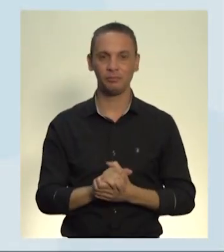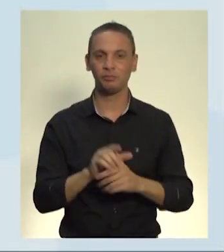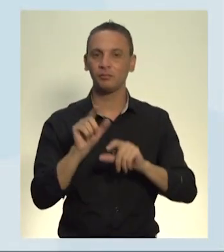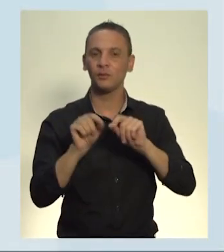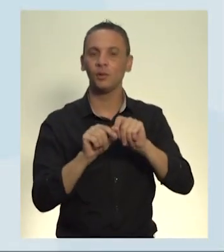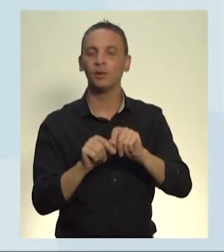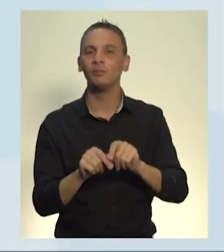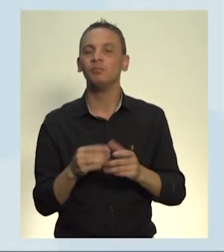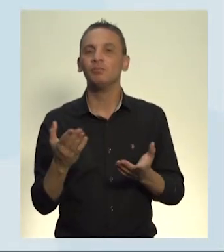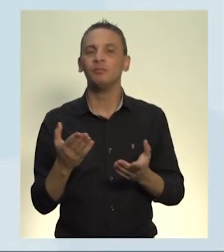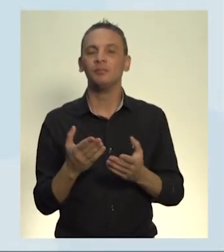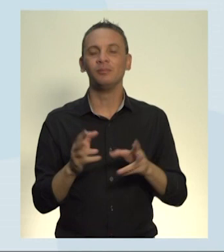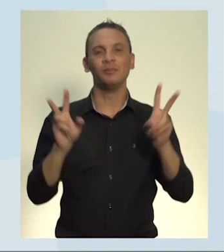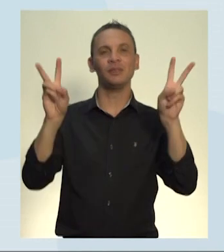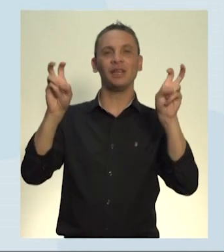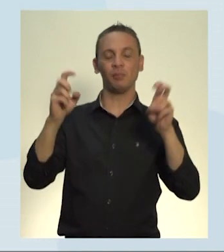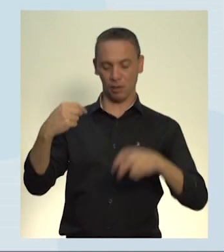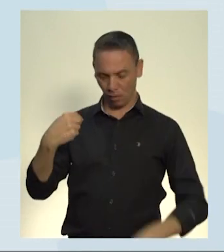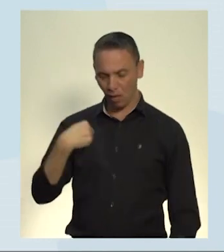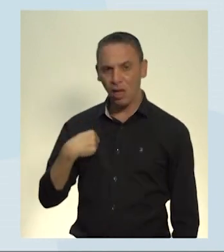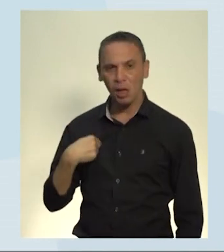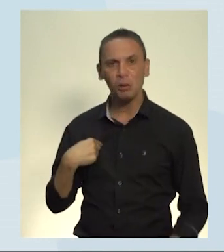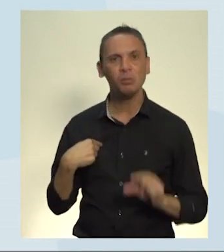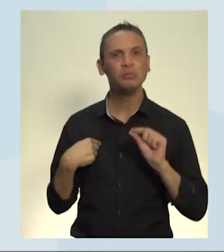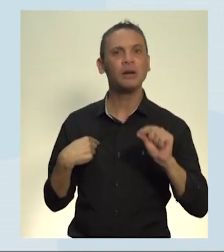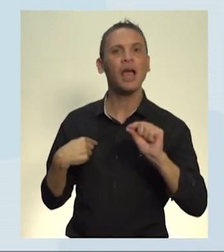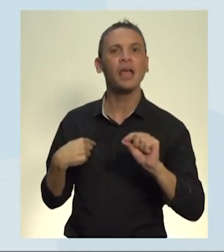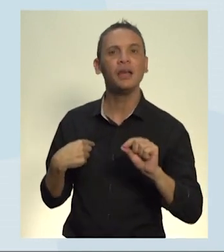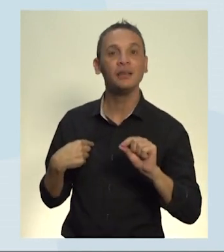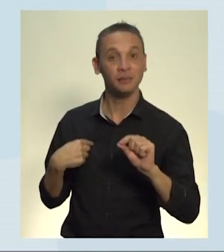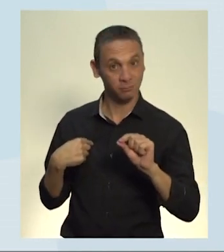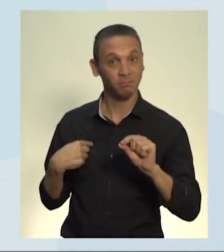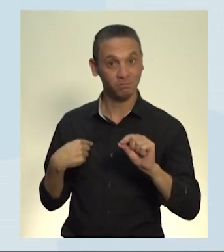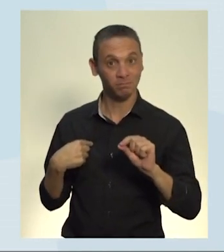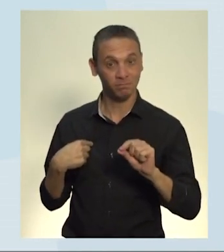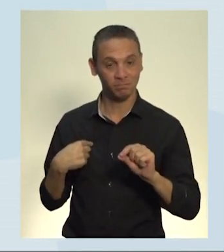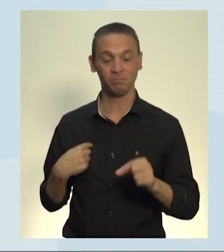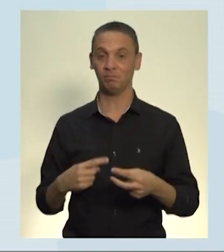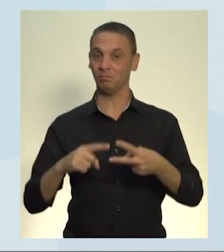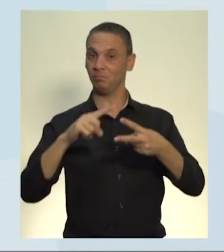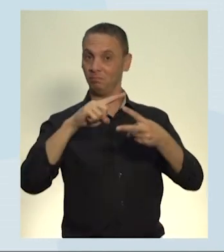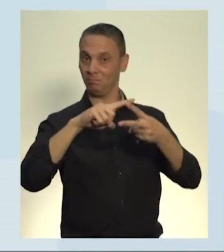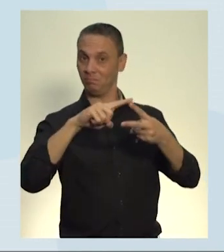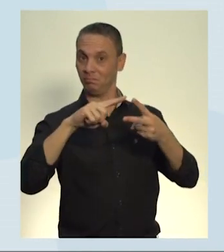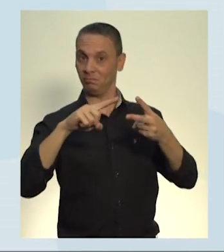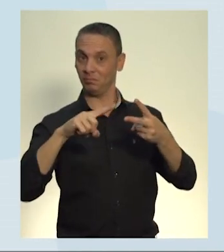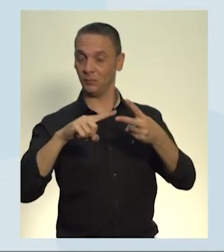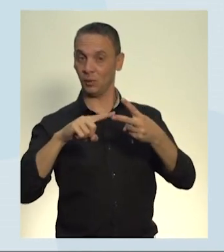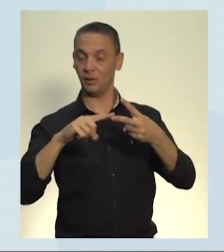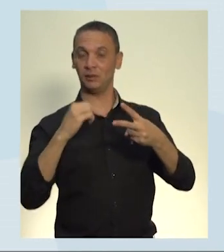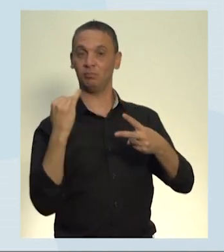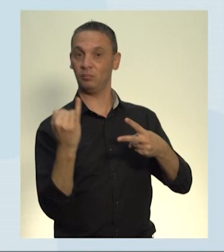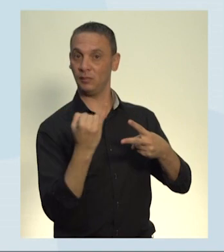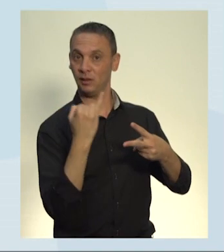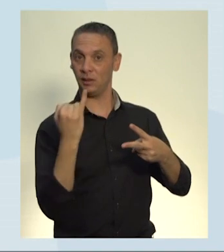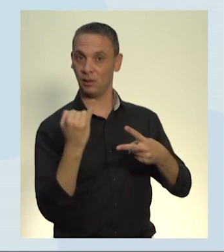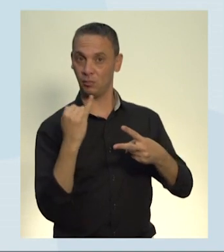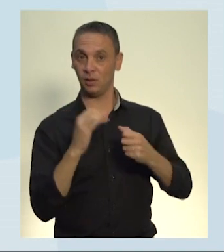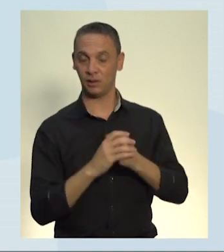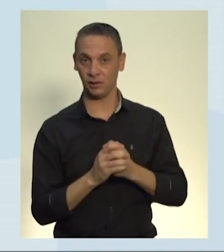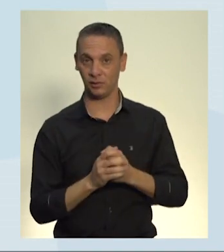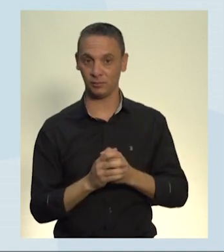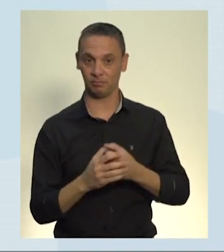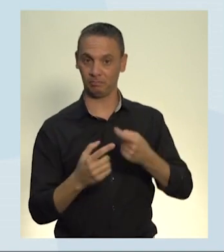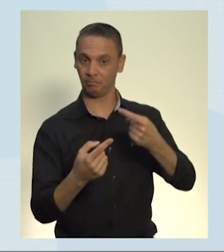aula chamava Quem eu sou? Quem sou eu? E dois pontos eram relevantes aqui, ou